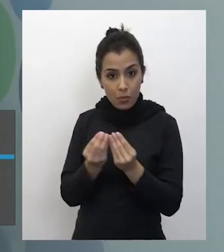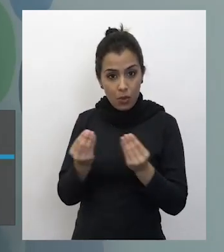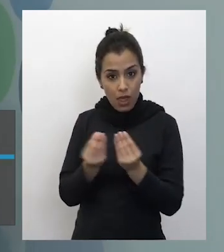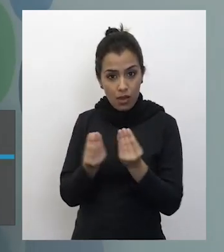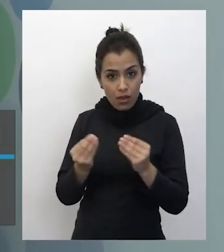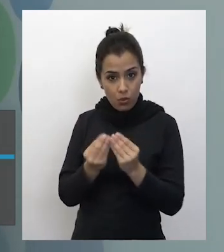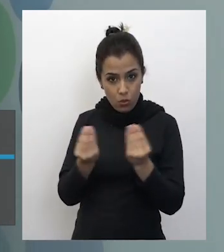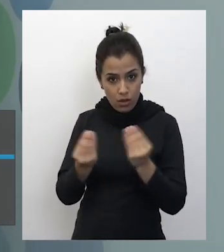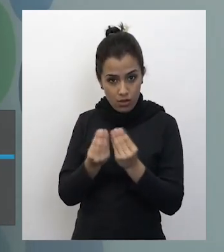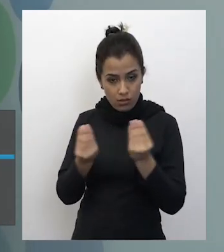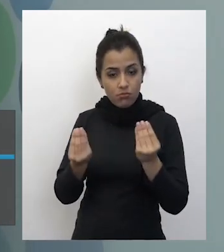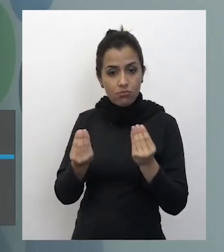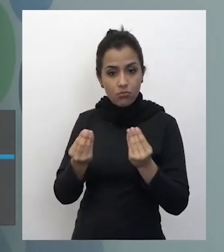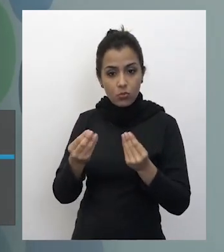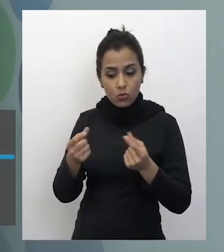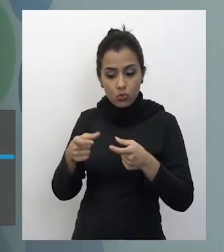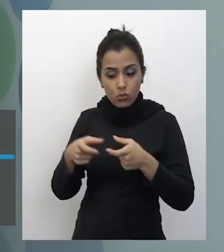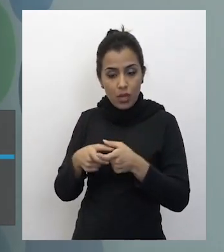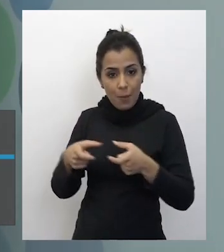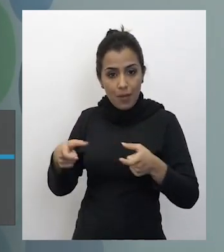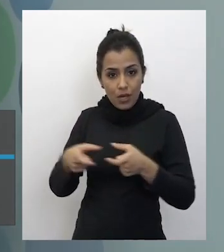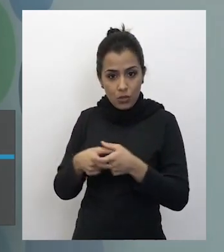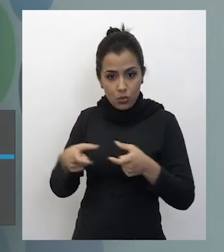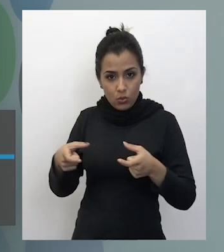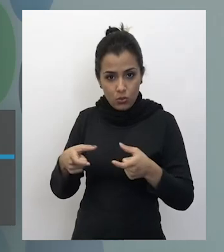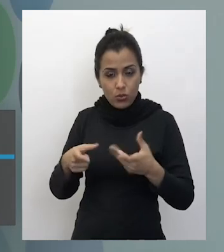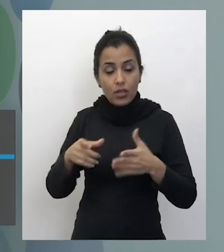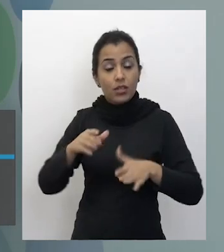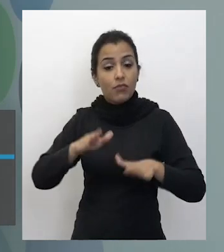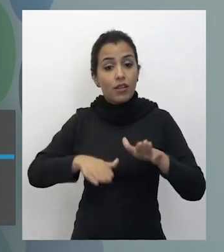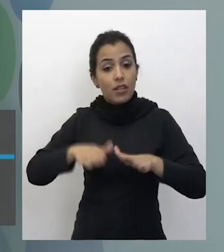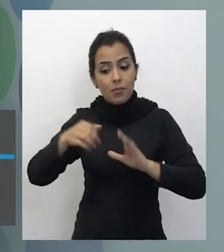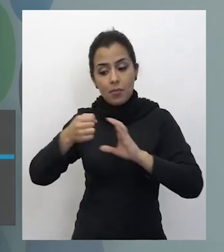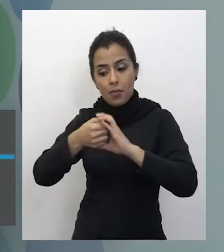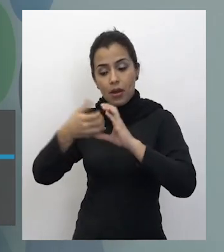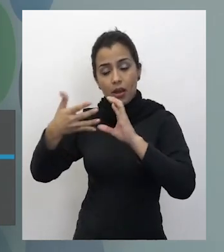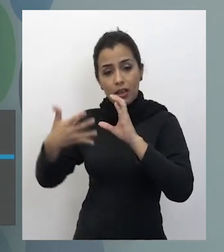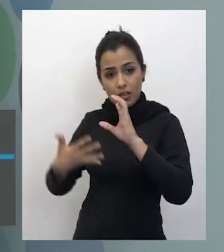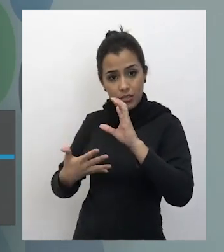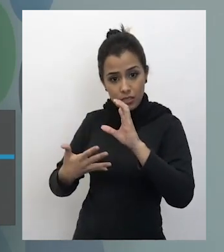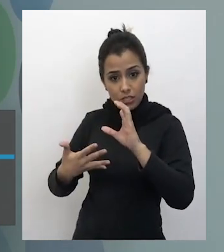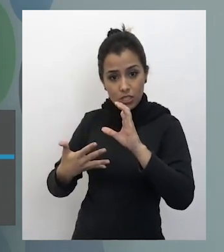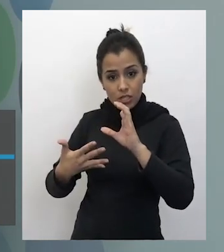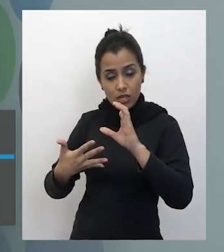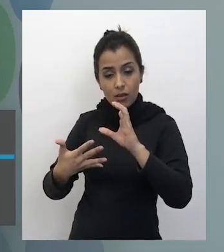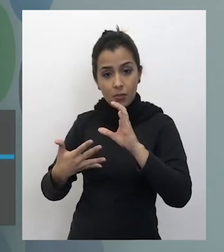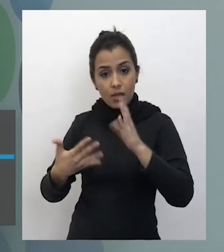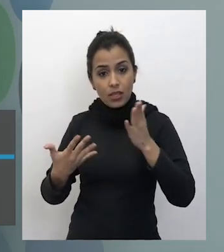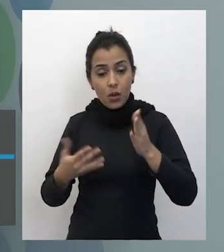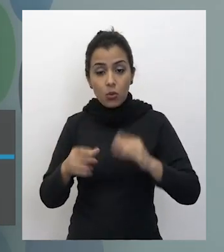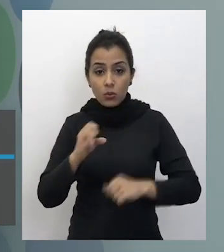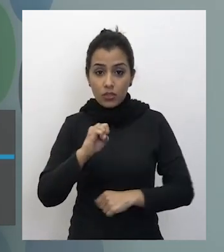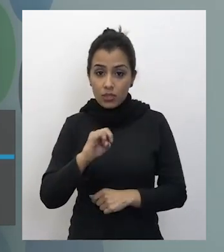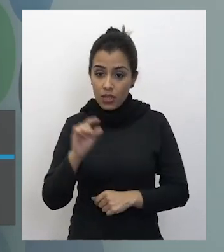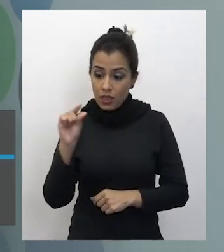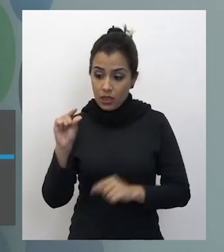cortei, independente de ter ali uma característica ou não, o tamanho que não for igual ao que cortou do